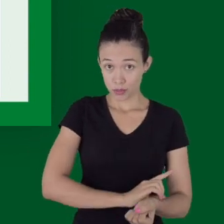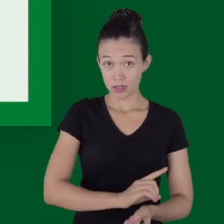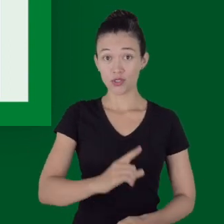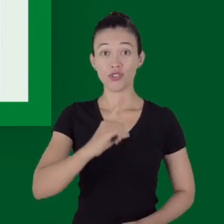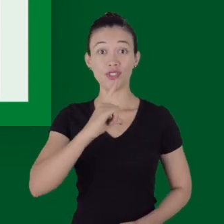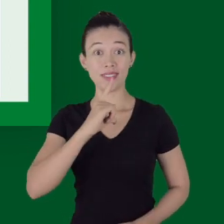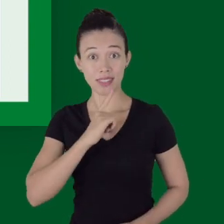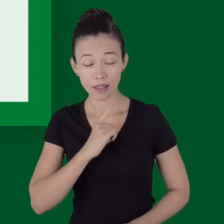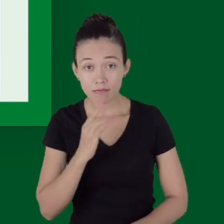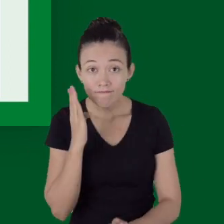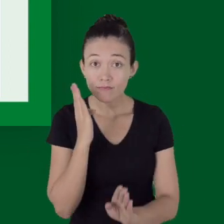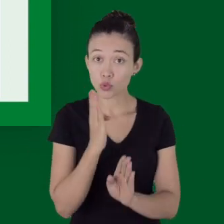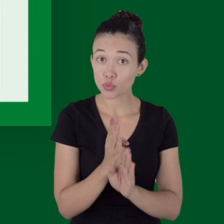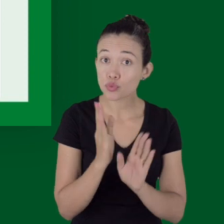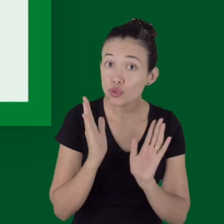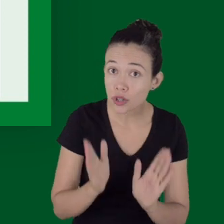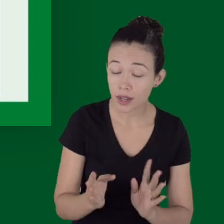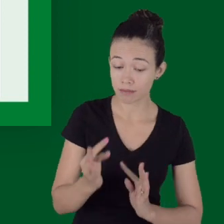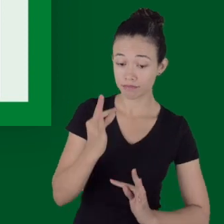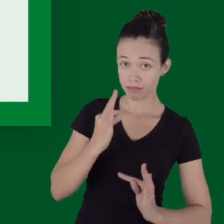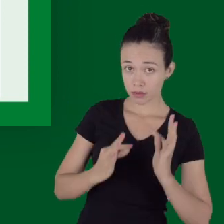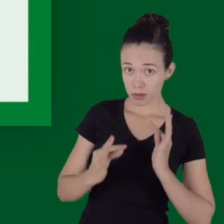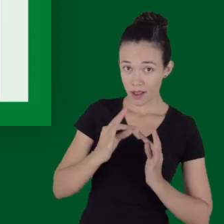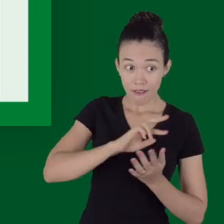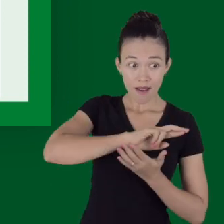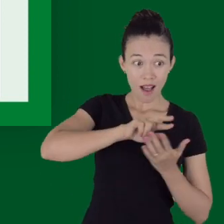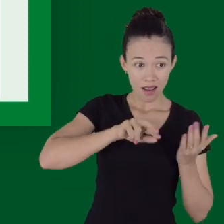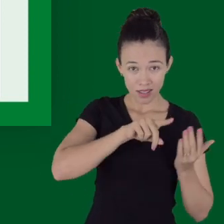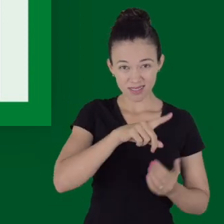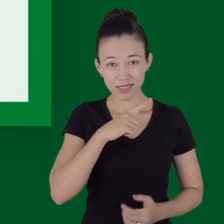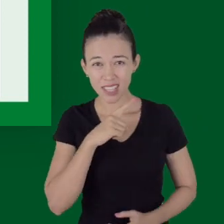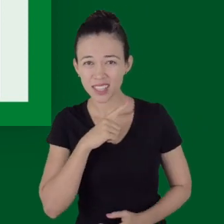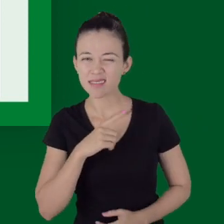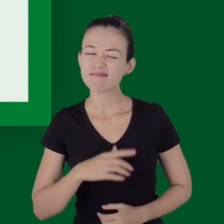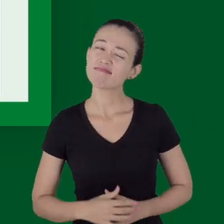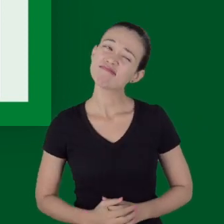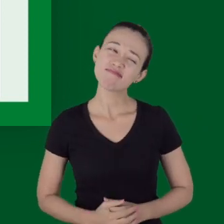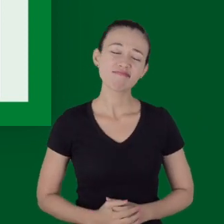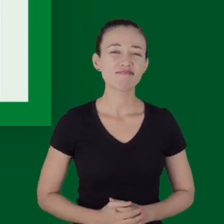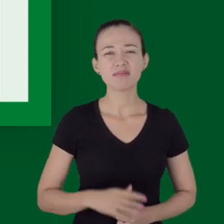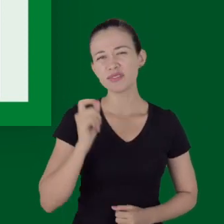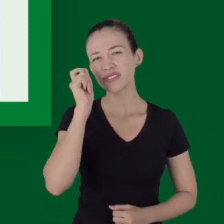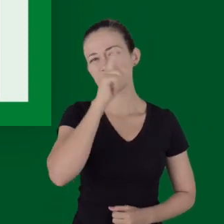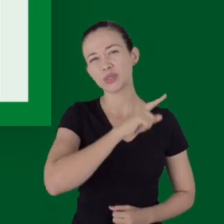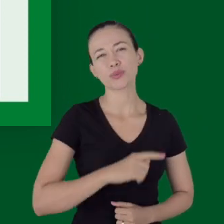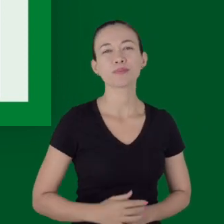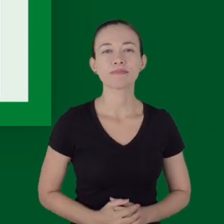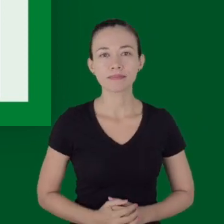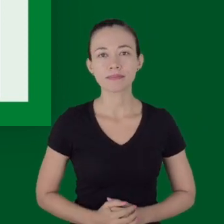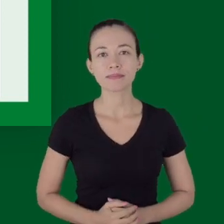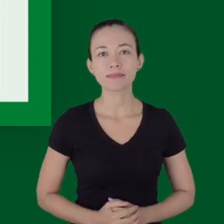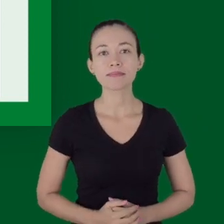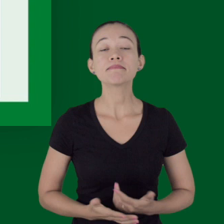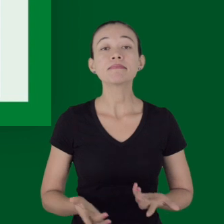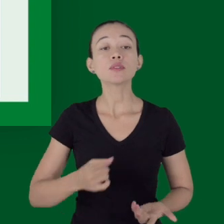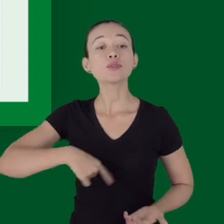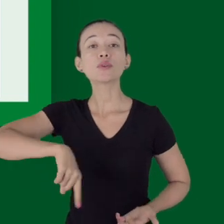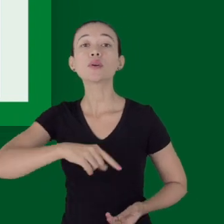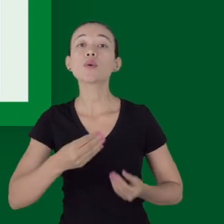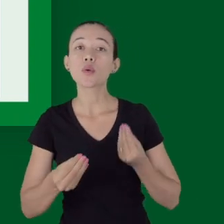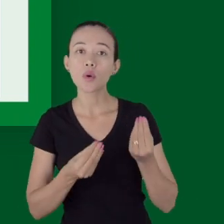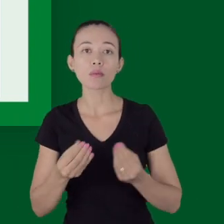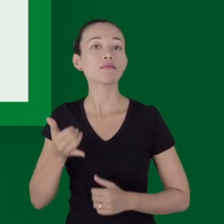paciente abre o quadro de diabetes. Isso raramente acontece com os pacientes que estão em